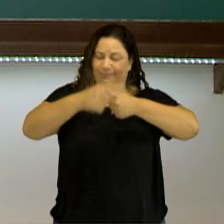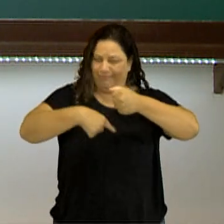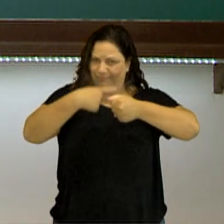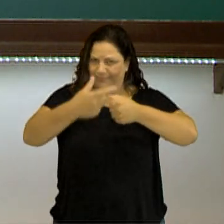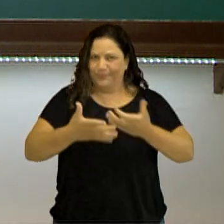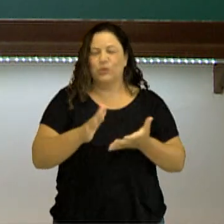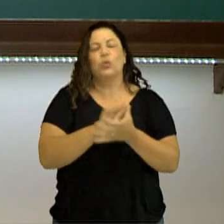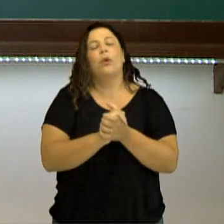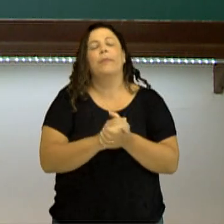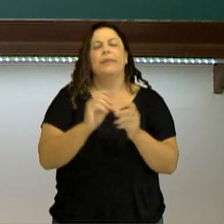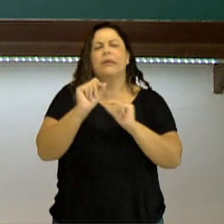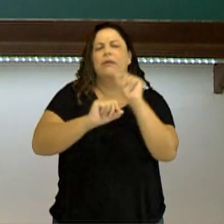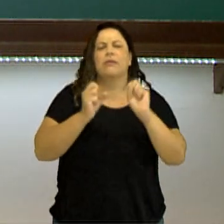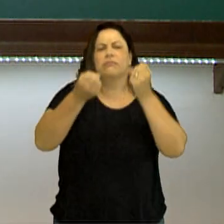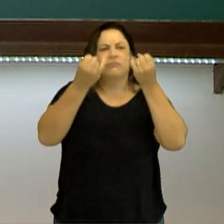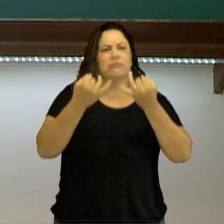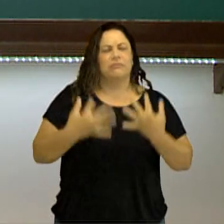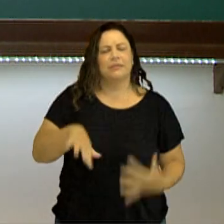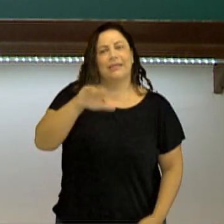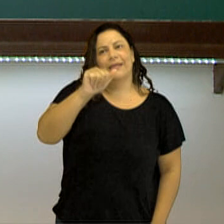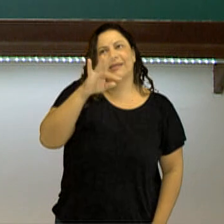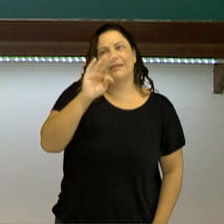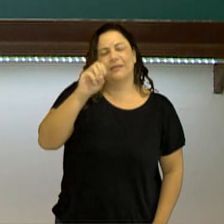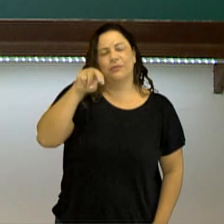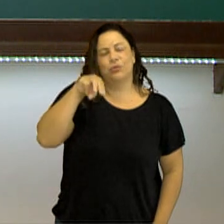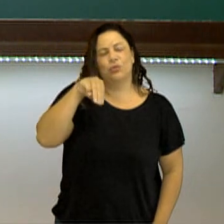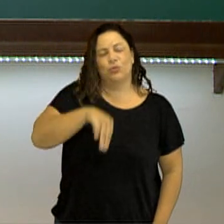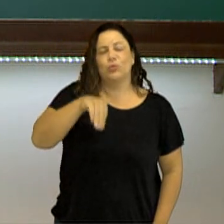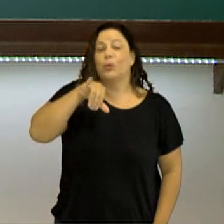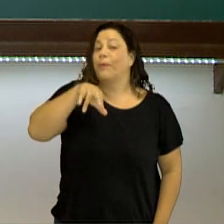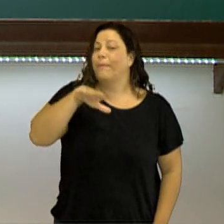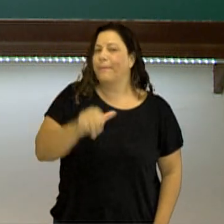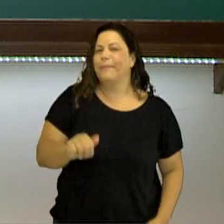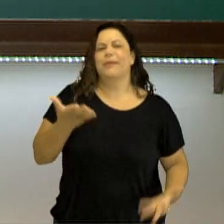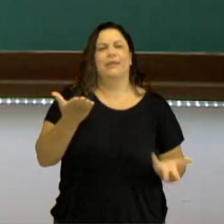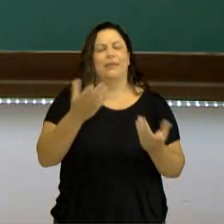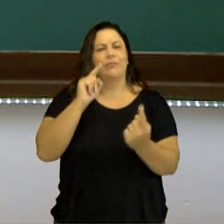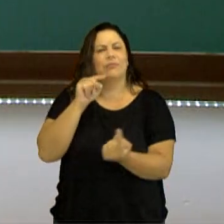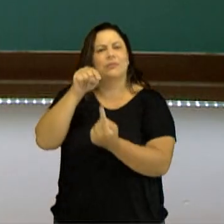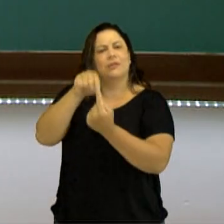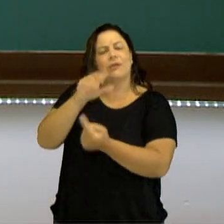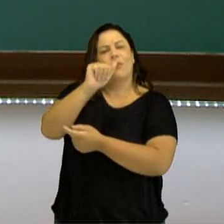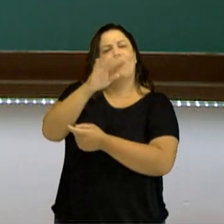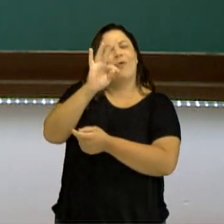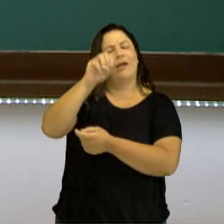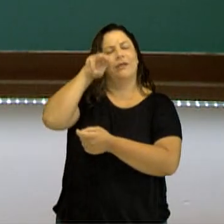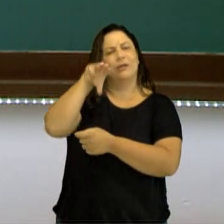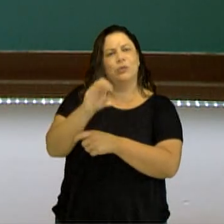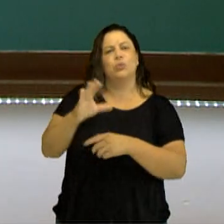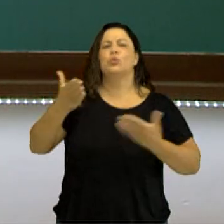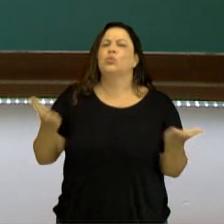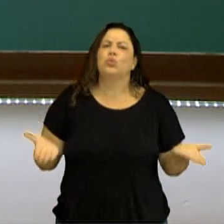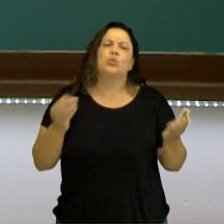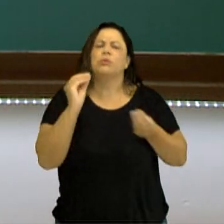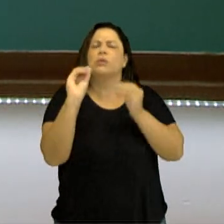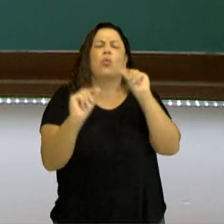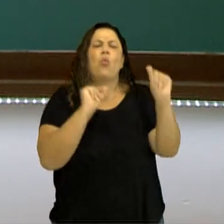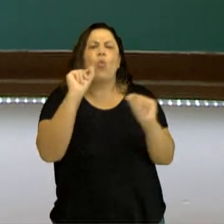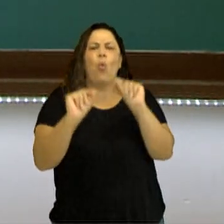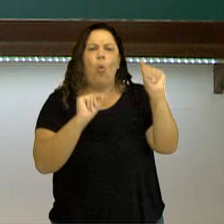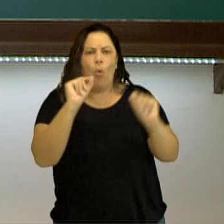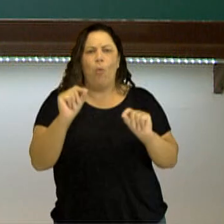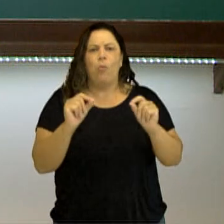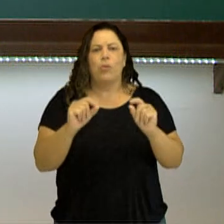falar sobre estrutura atômica, para falar identificar um pouquinho o átomo, entender o comportamento dessas estruturas,